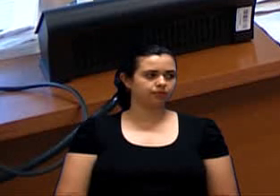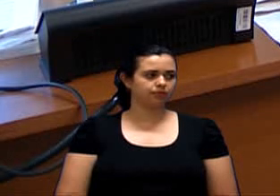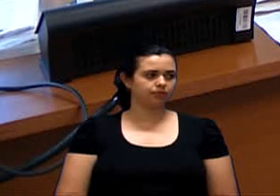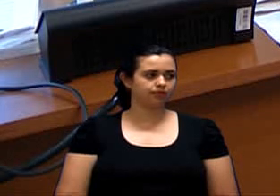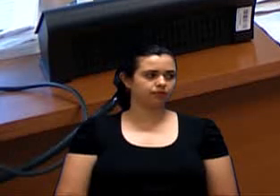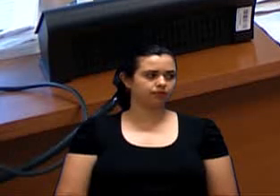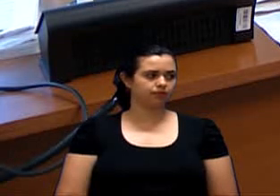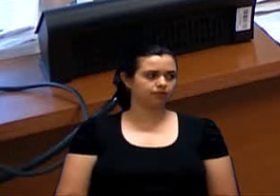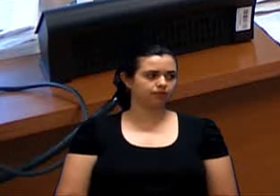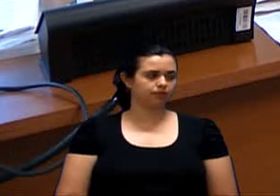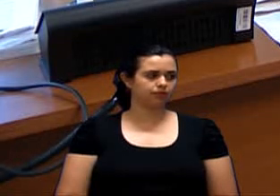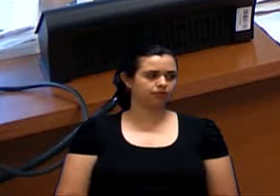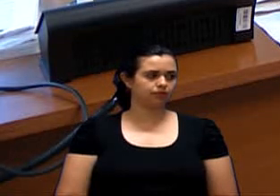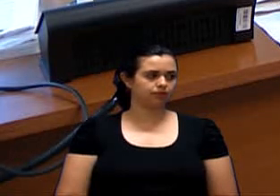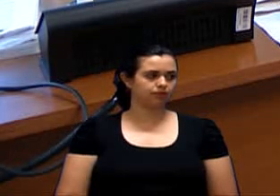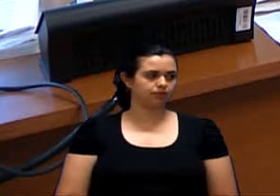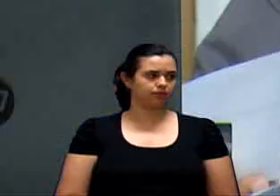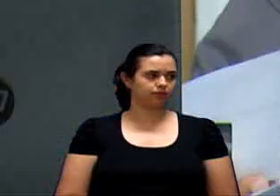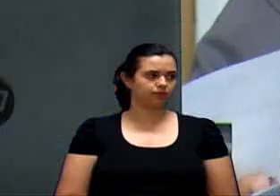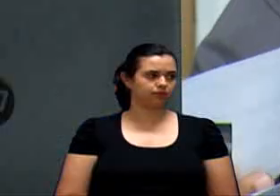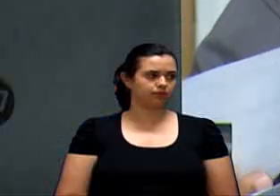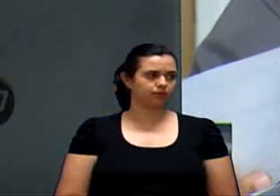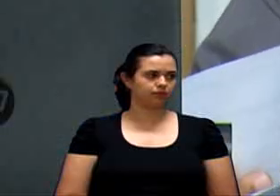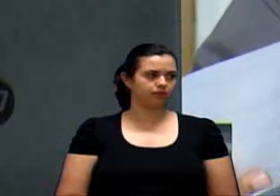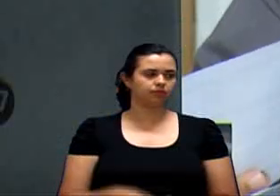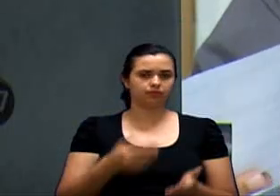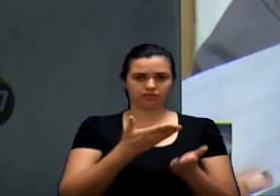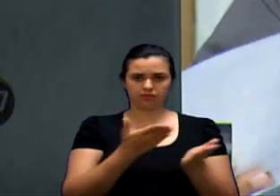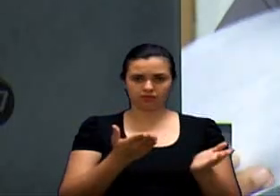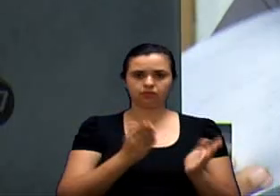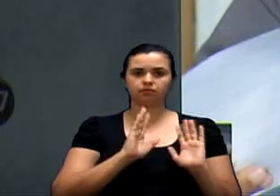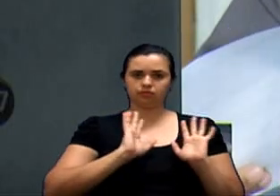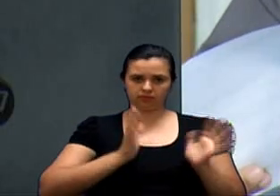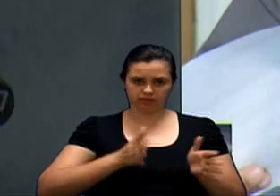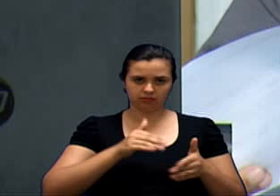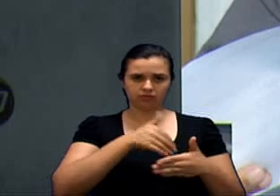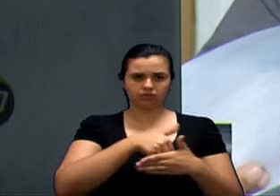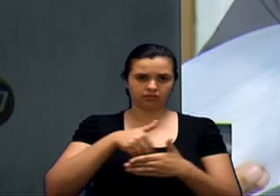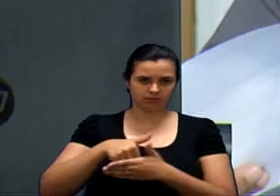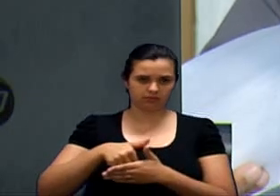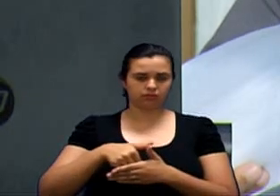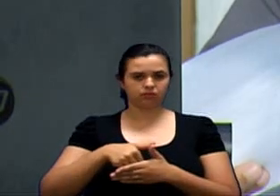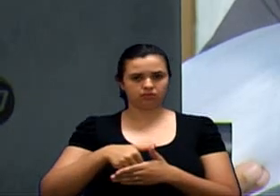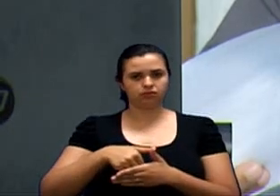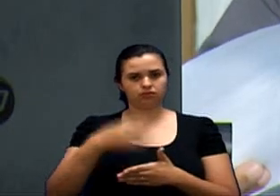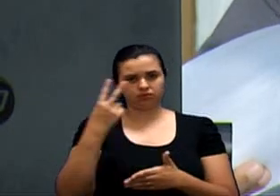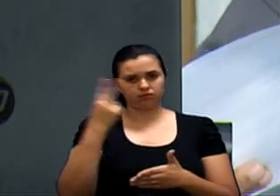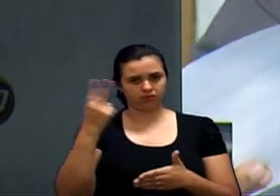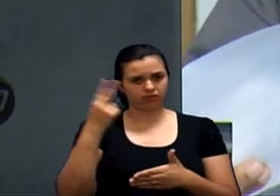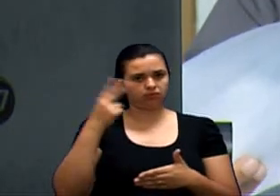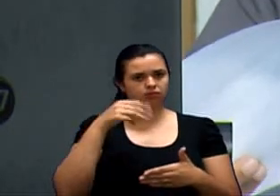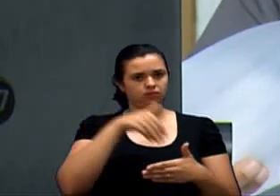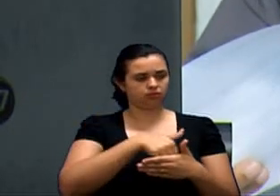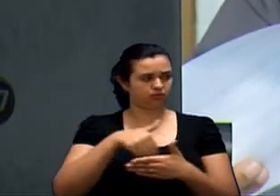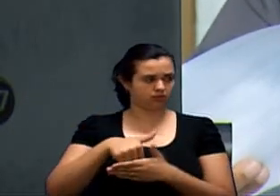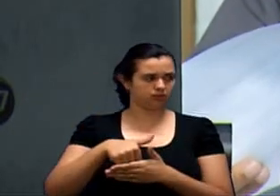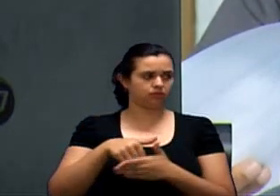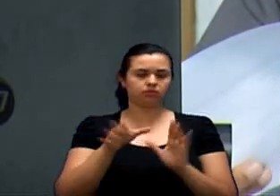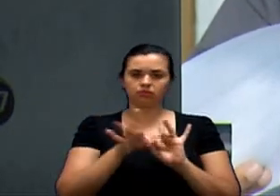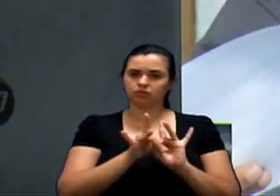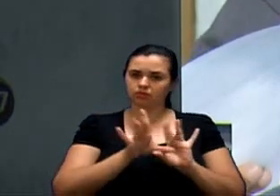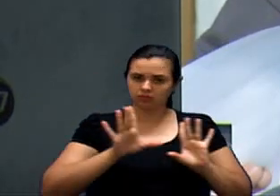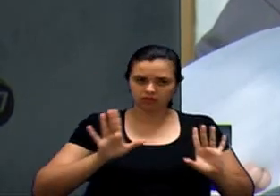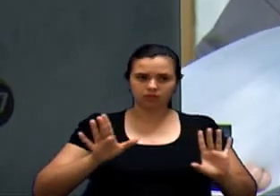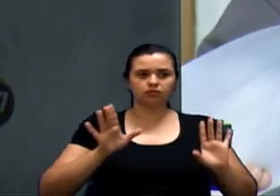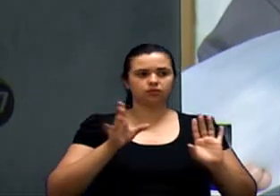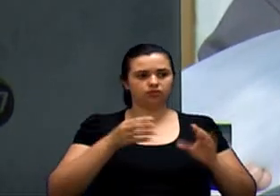Se vocês quiserem, fique à vontade, porque já foi a primeira votação, e em segunda também repete essa mesma votação, fique à vontade, mas se quiser